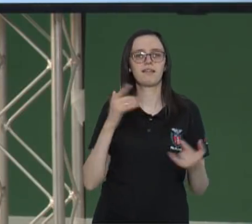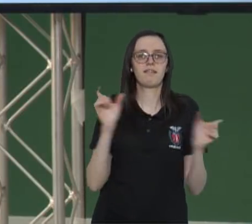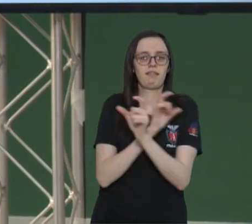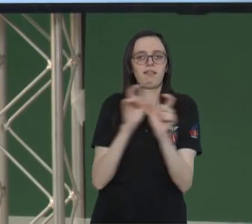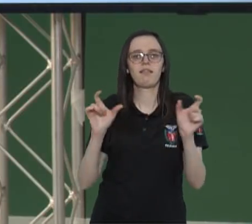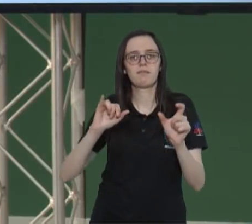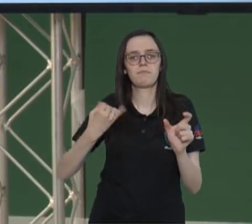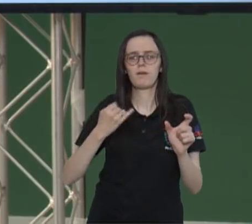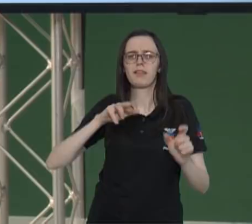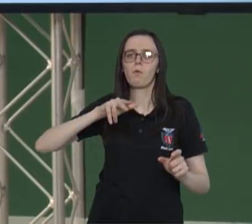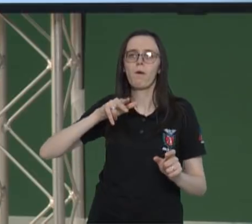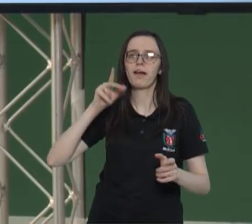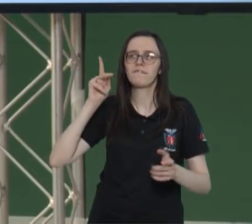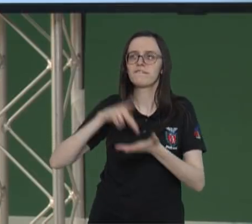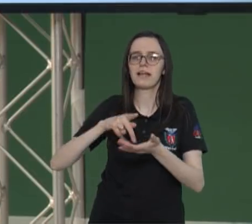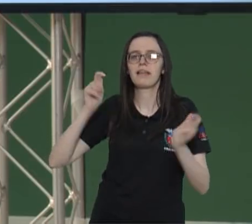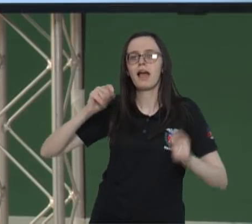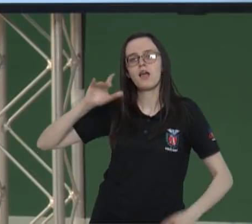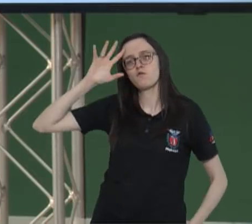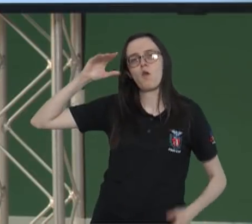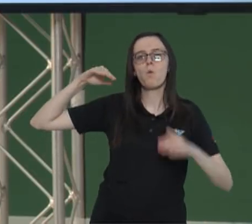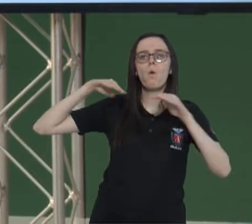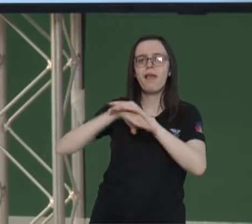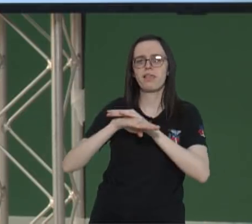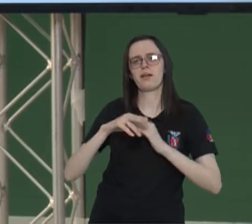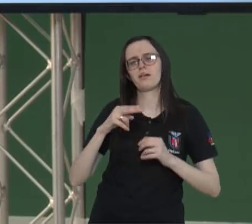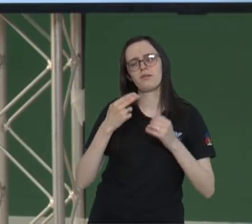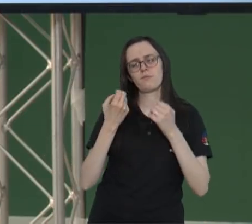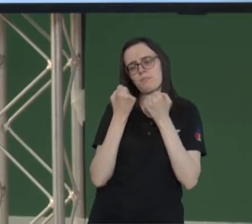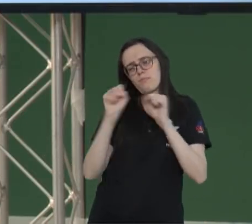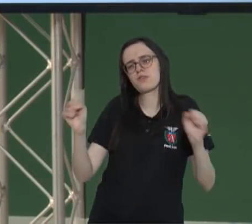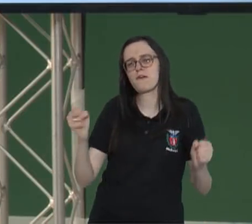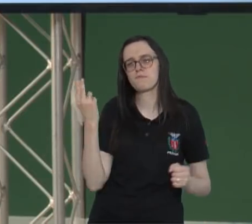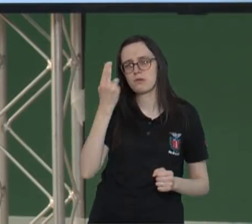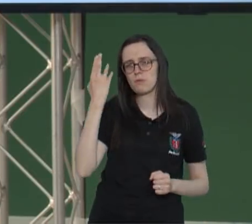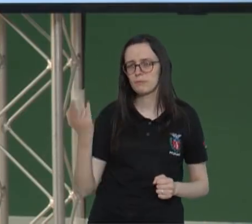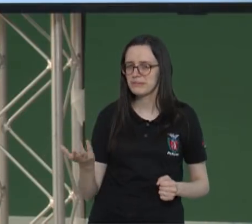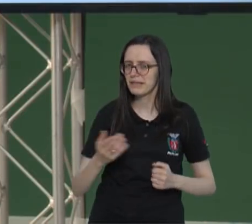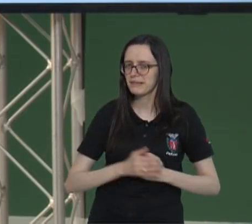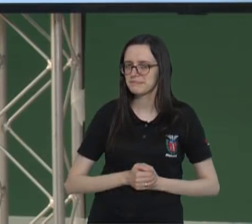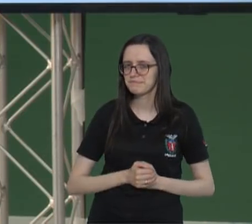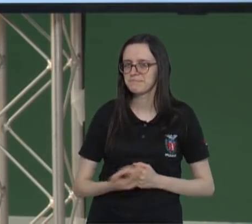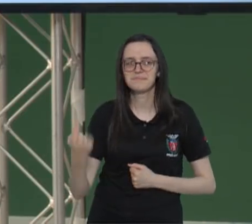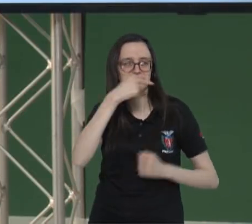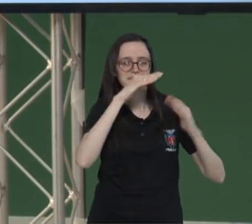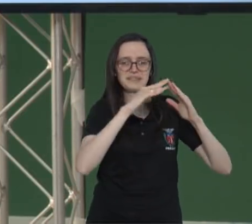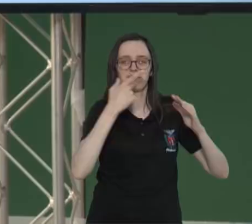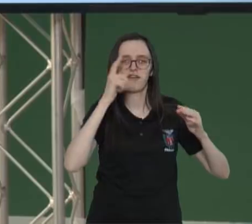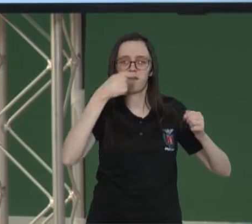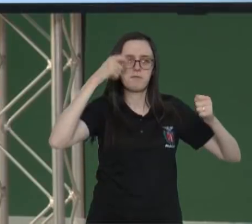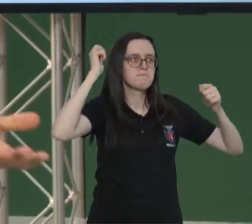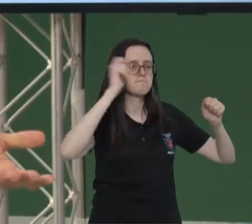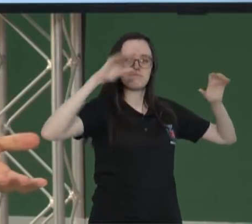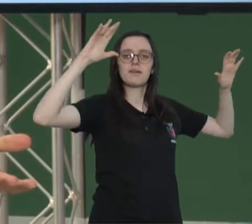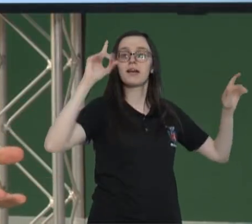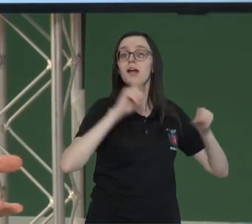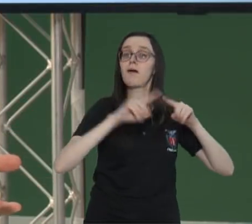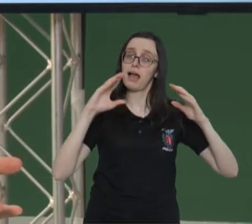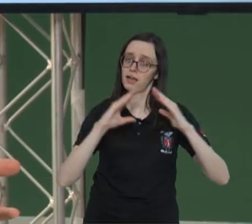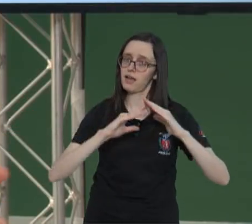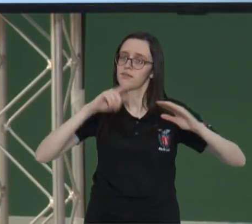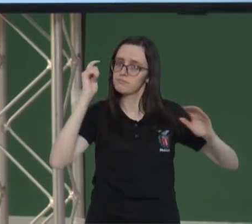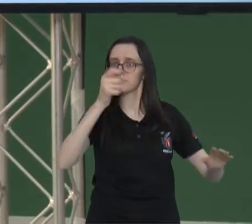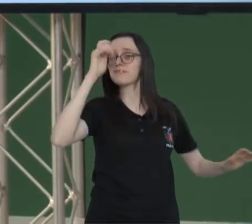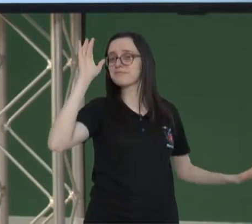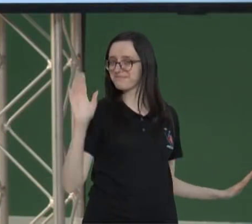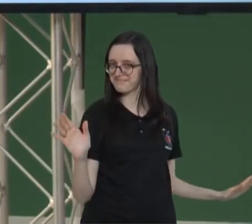pega algo que não é exatamente possível na realidade, que é guardar o sonho na garagem lá da casa encantada dela, mas é uma casa encantada,